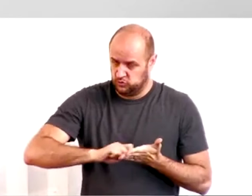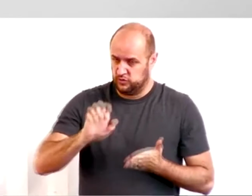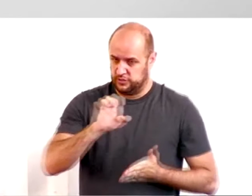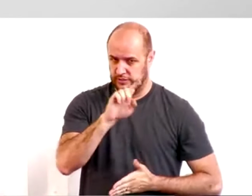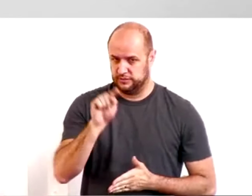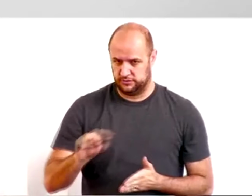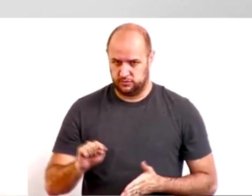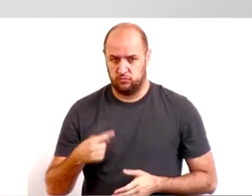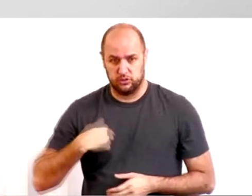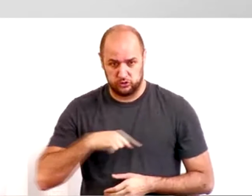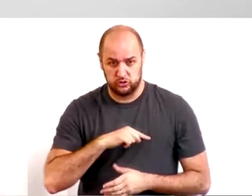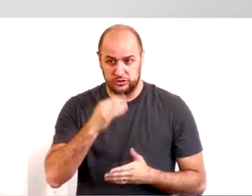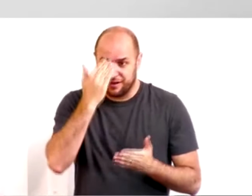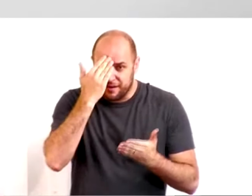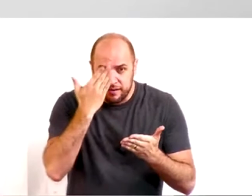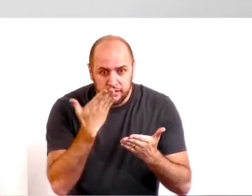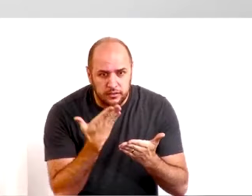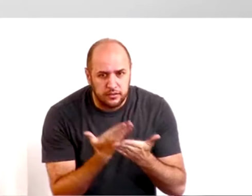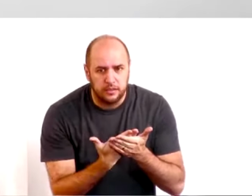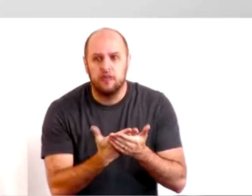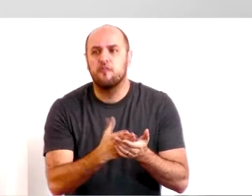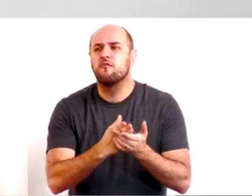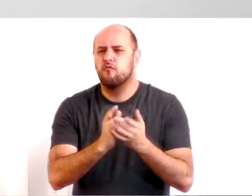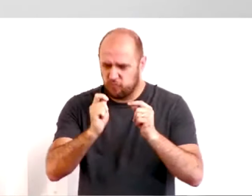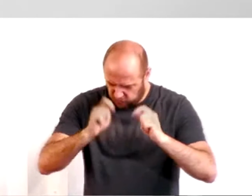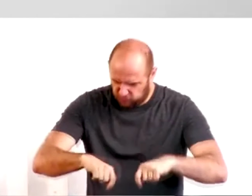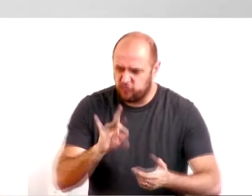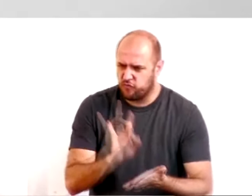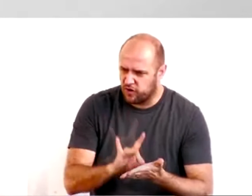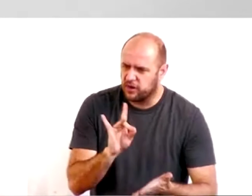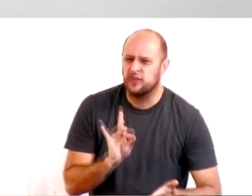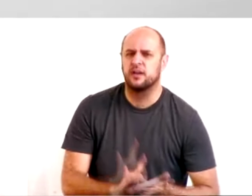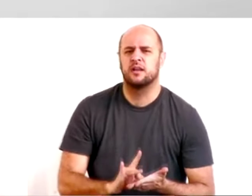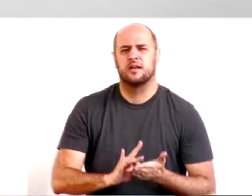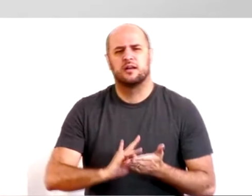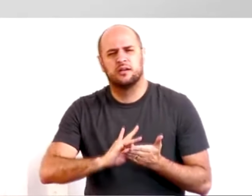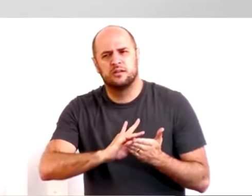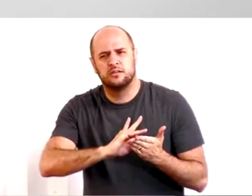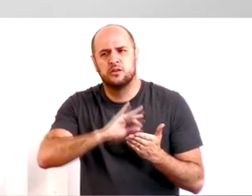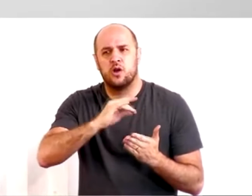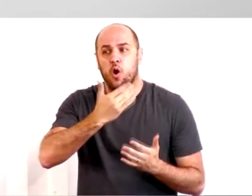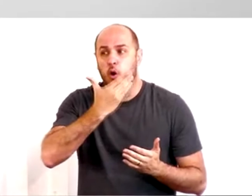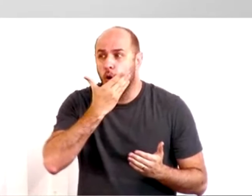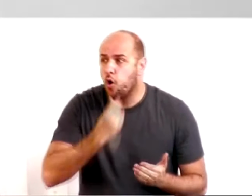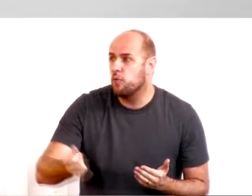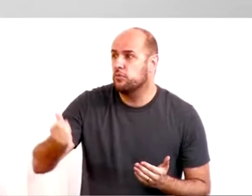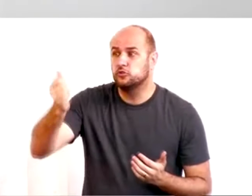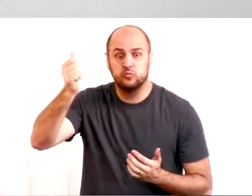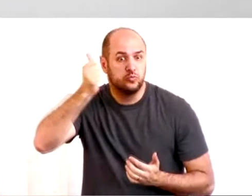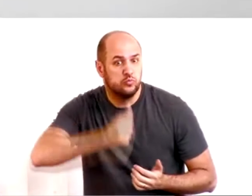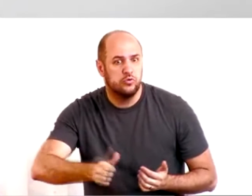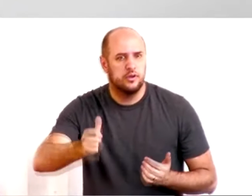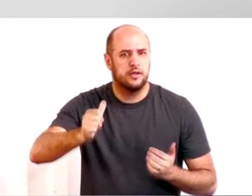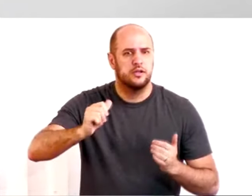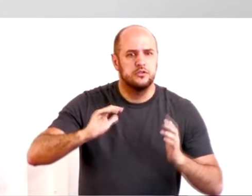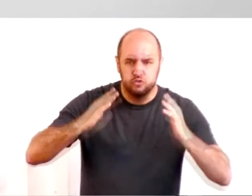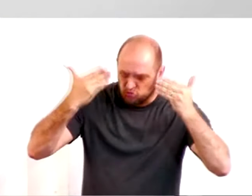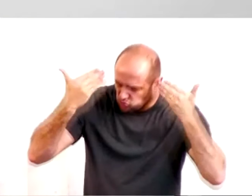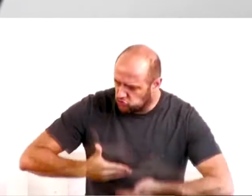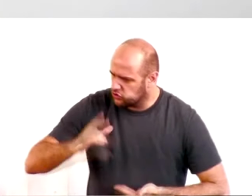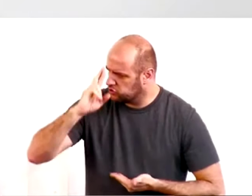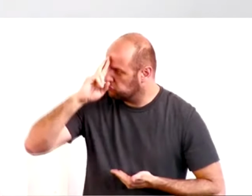que nós cremos que se cumpriu e tem se cumprido quando homens e mulheres se curvam